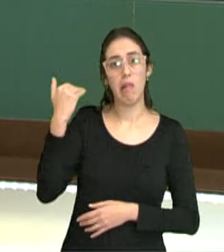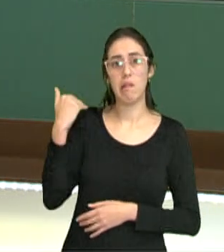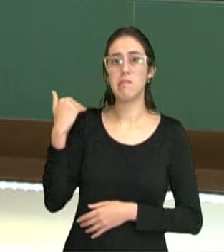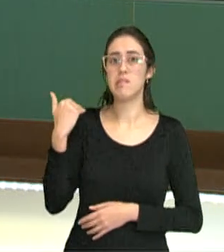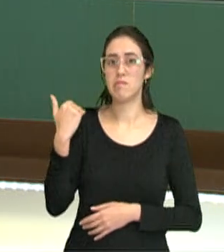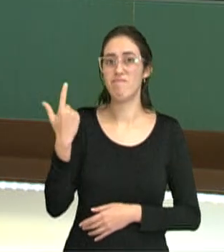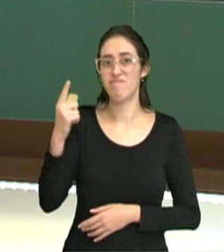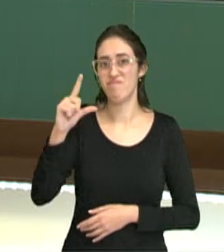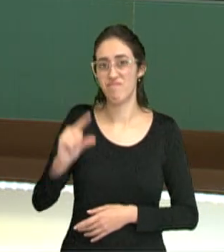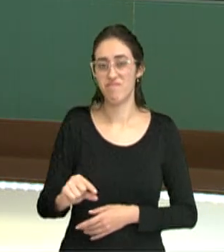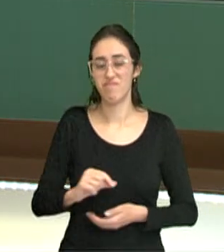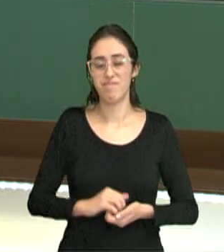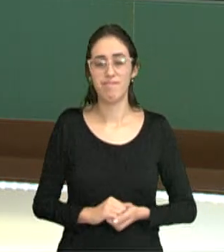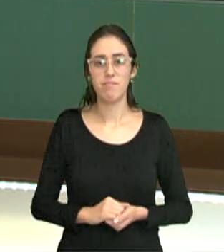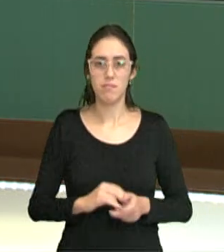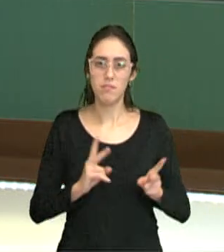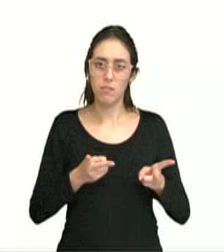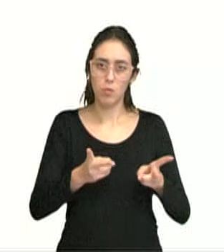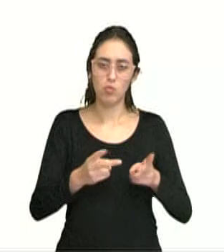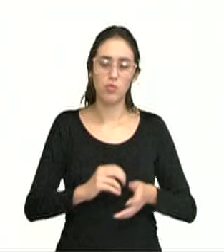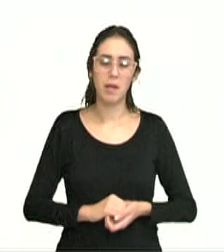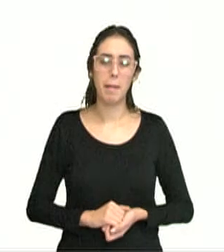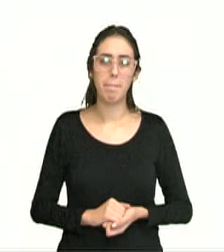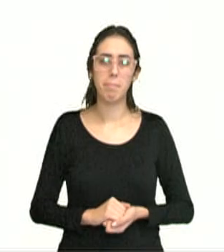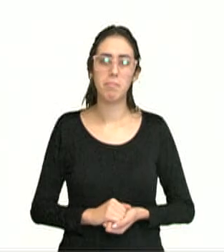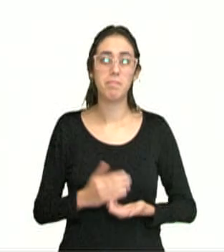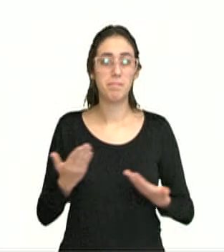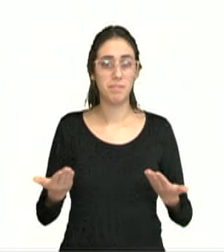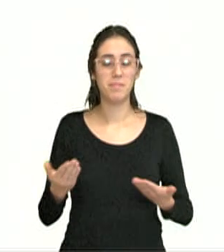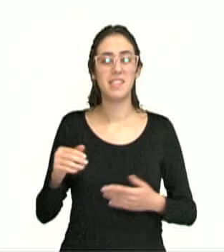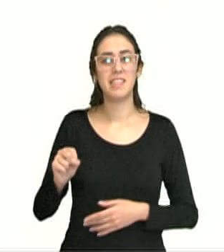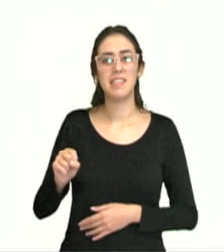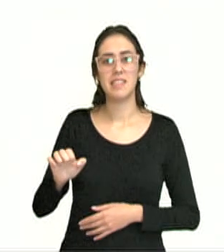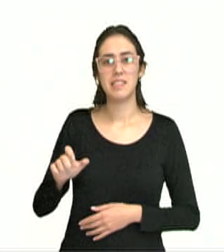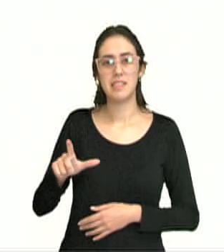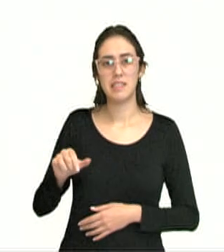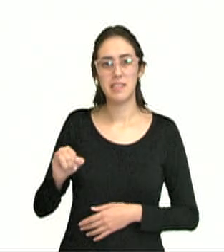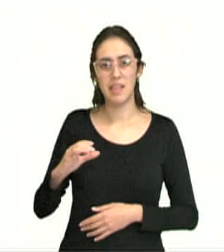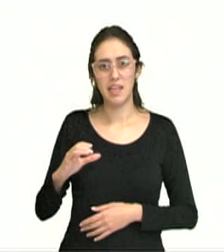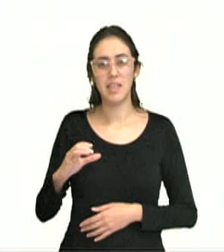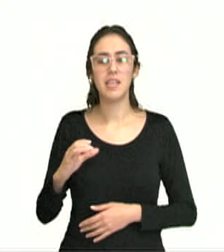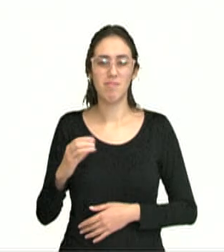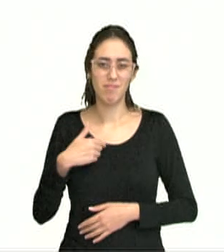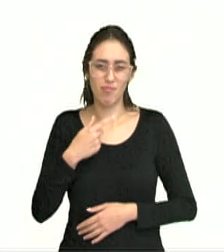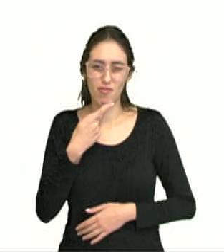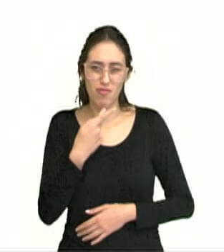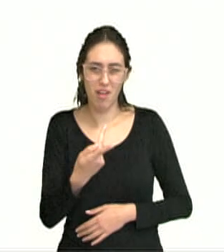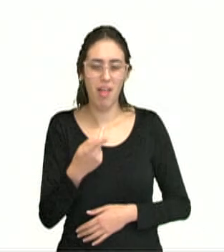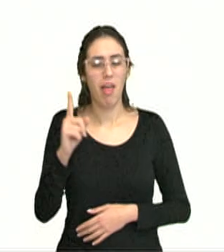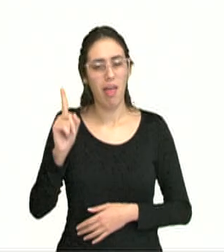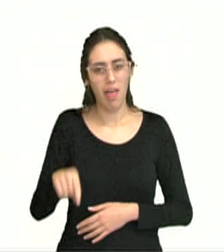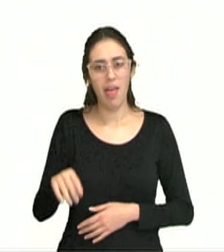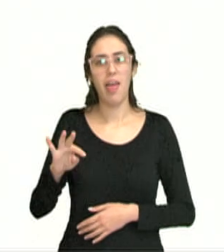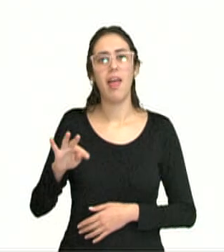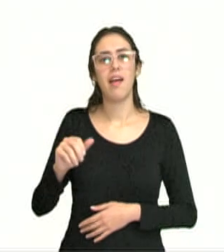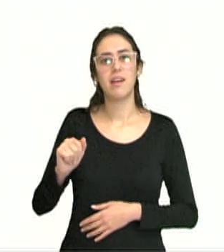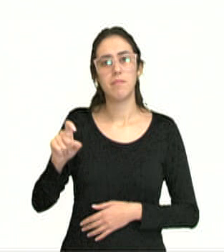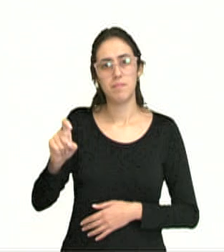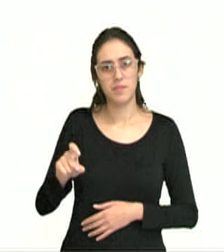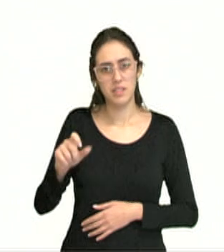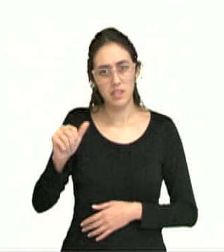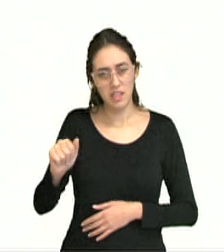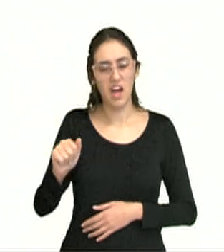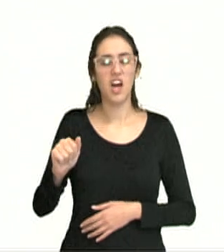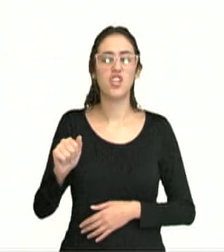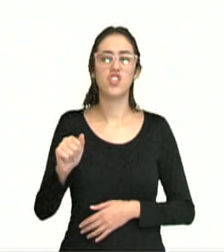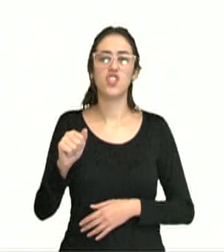tá? Continuando, a taxa Selic, como eu falei, ela é uma taxa que gera toda a